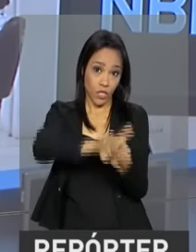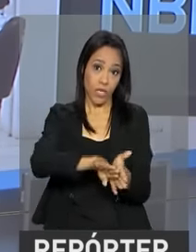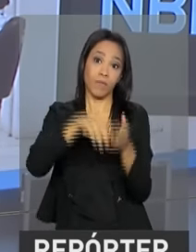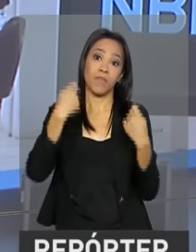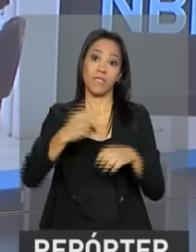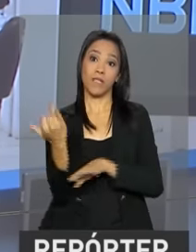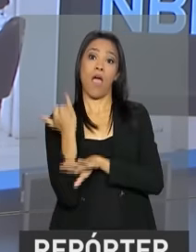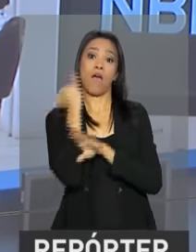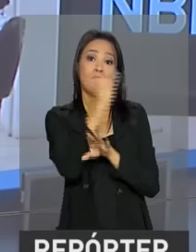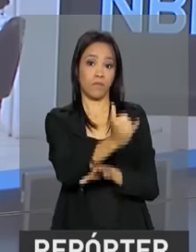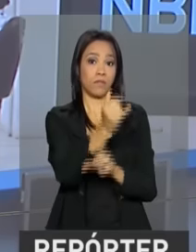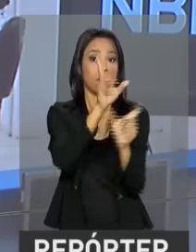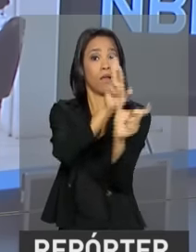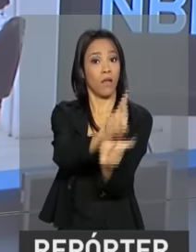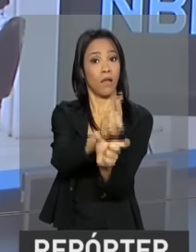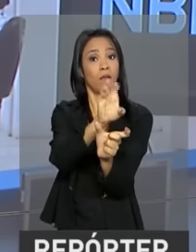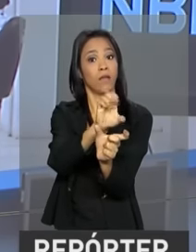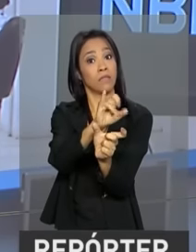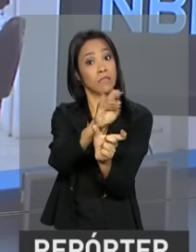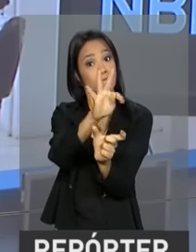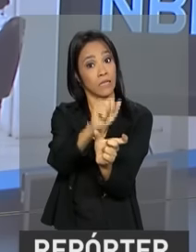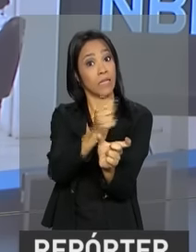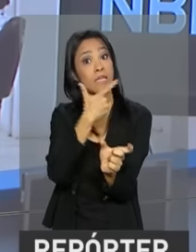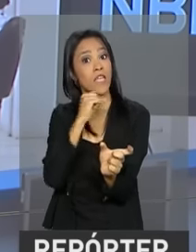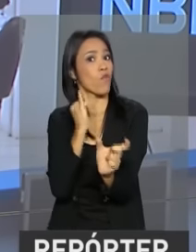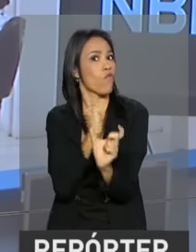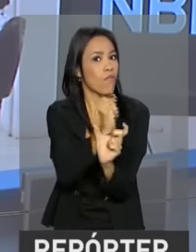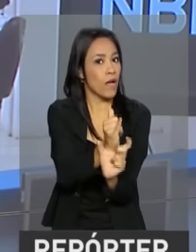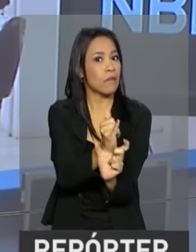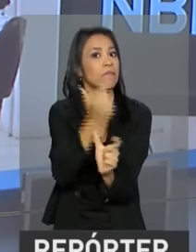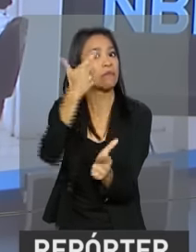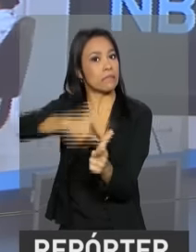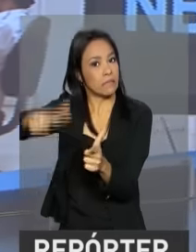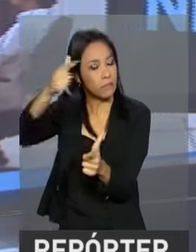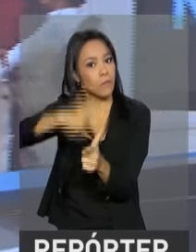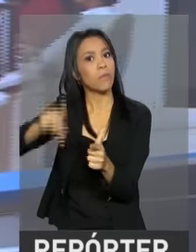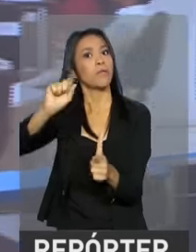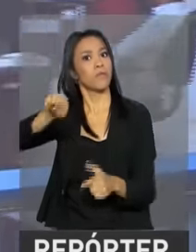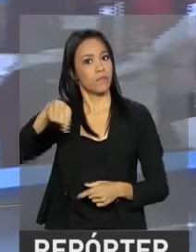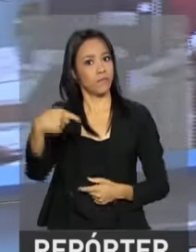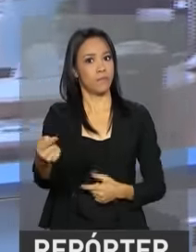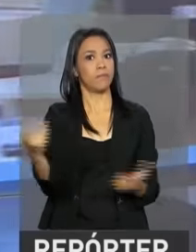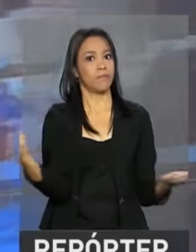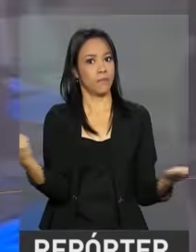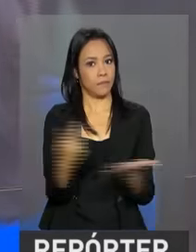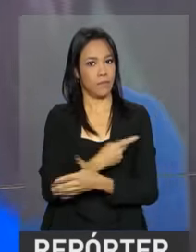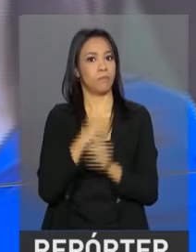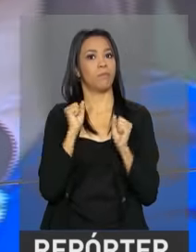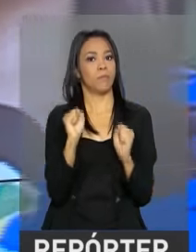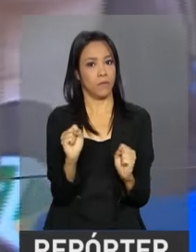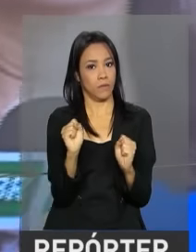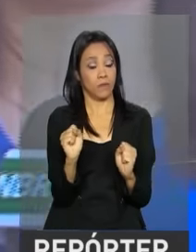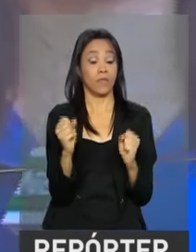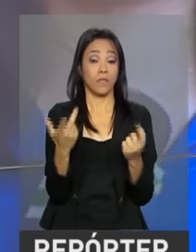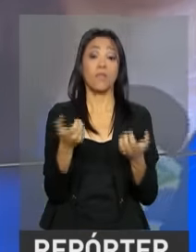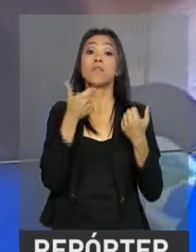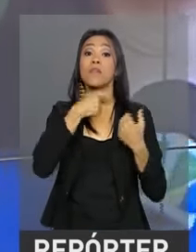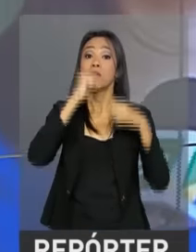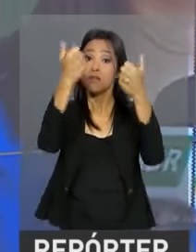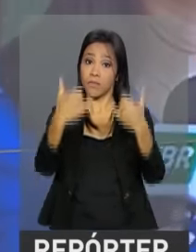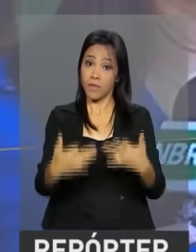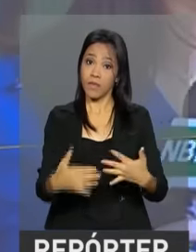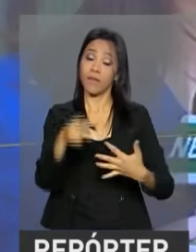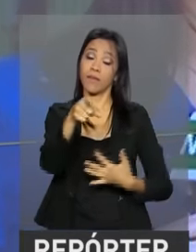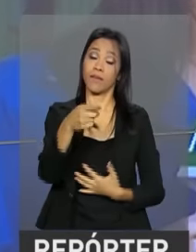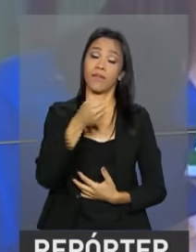a Receita Federal quem não faz isso pode ter dor de cabeça Quem explica pra gente é a repórter Taíssa dias ao vivo